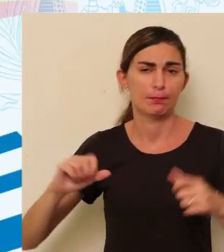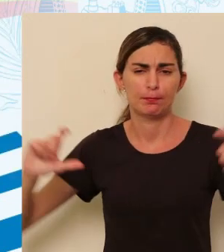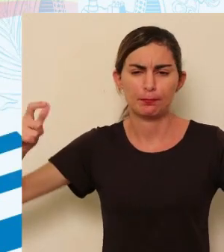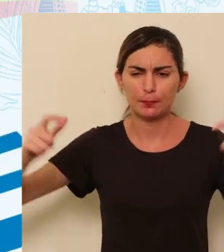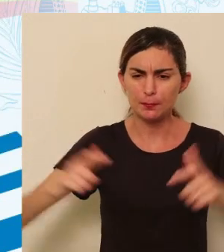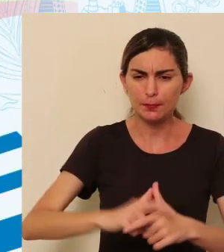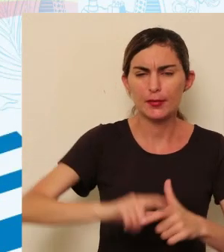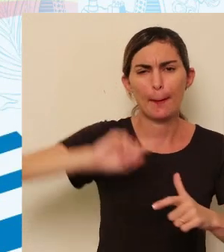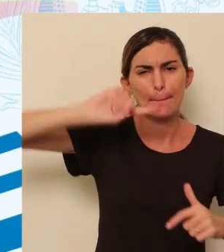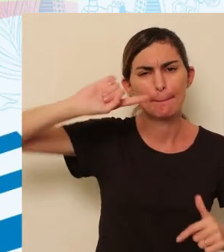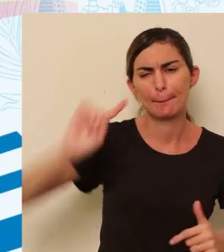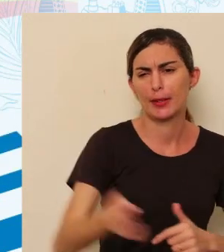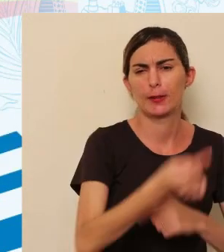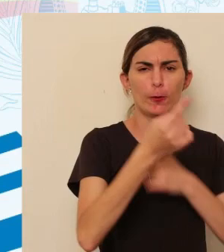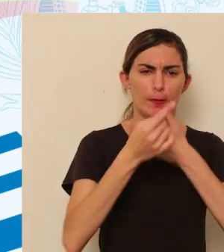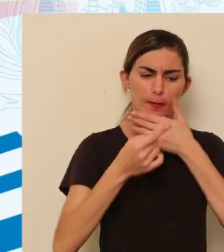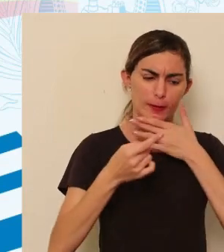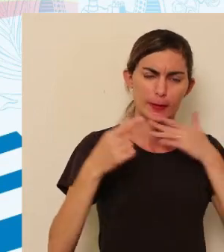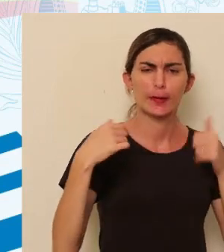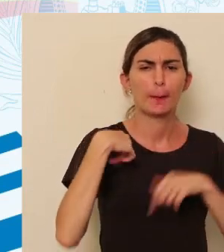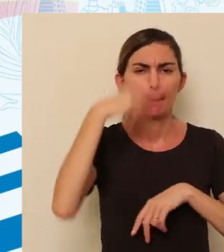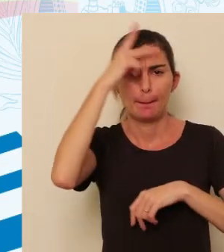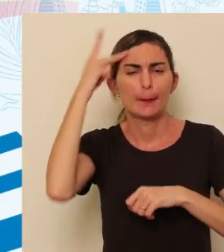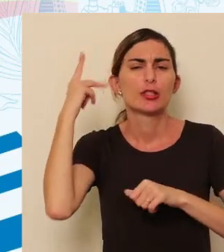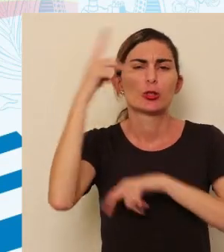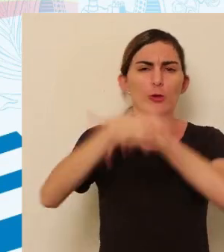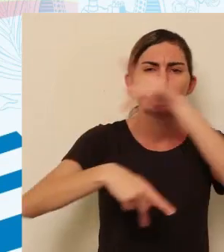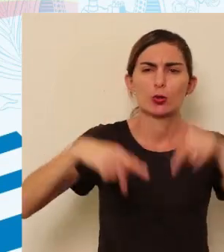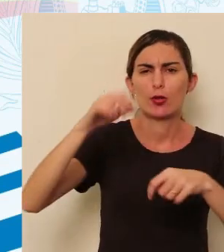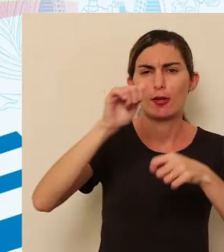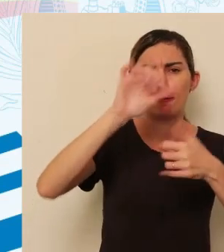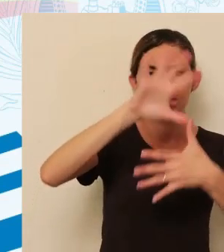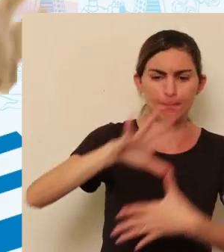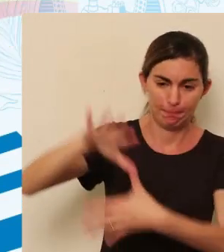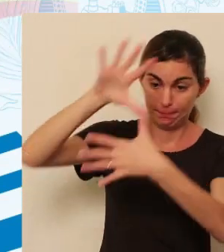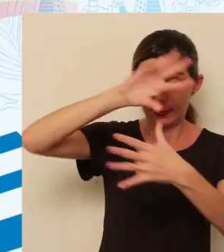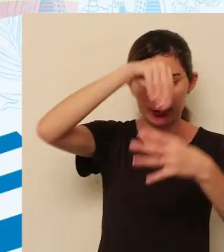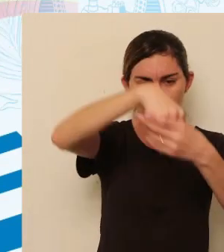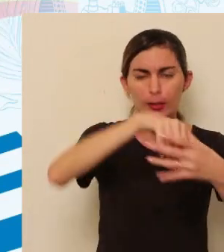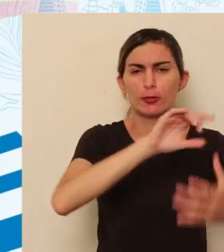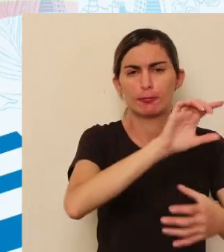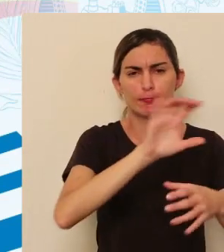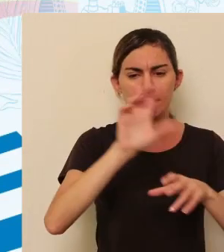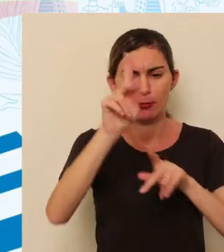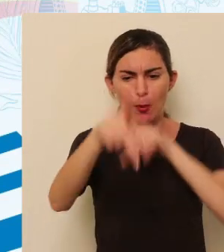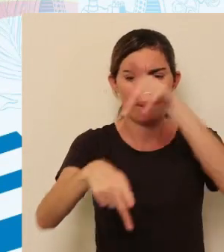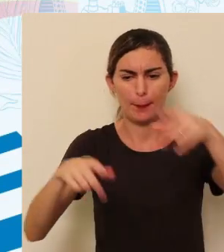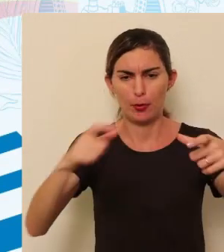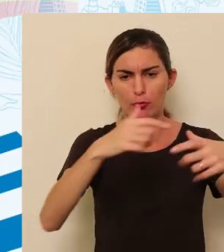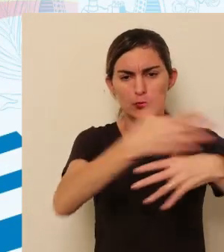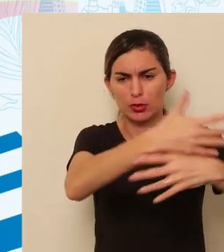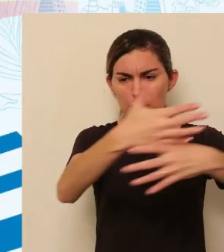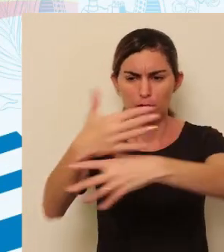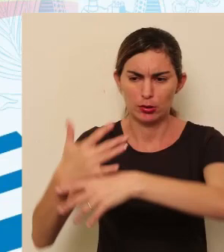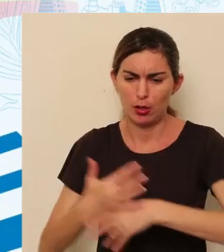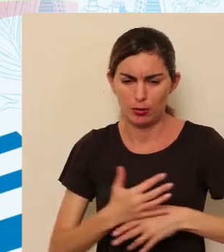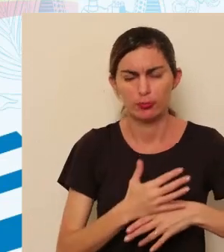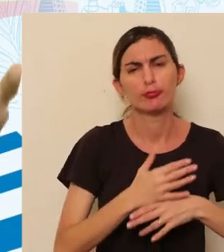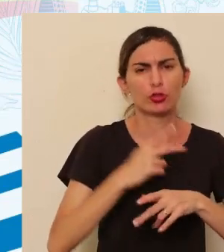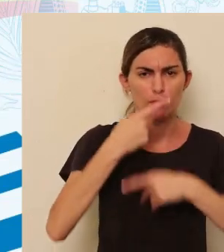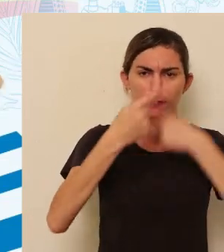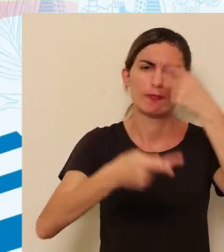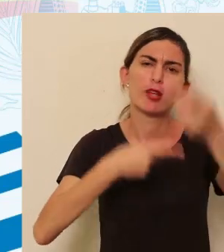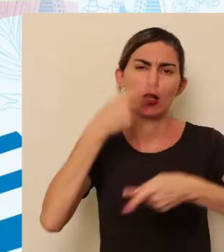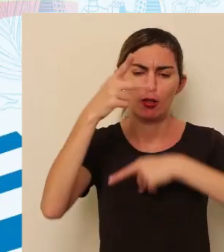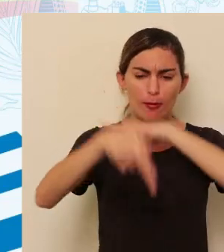porque milhões de habitantes tínhamos na América, dentro de cada uma dessas civilizações já citada,